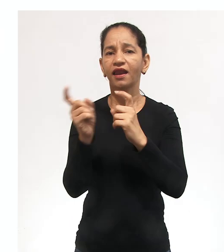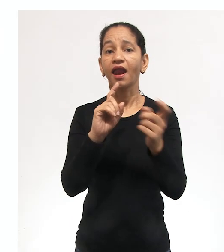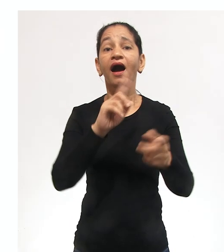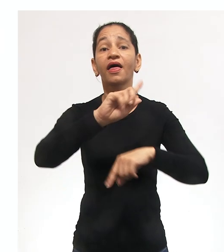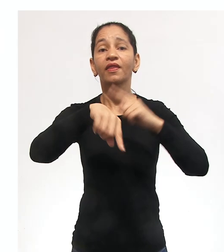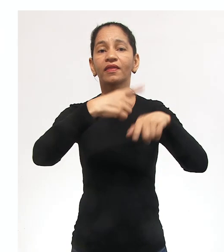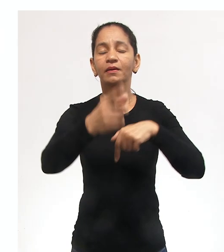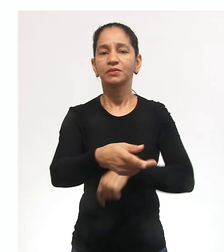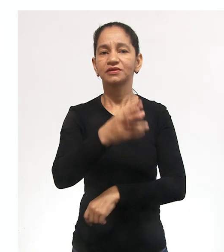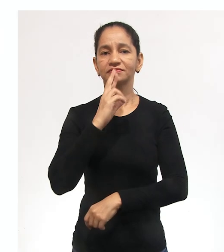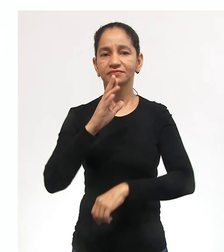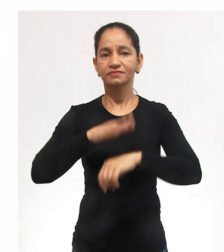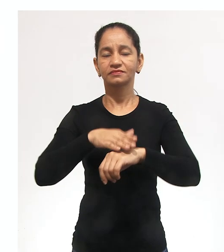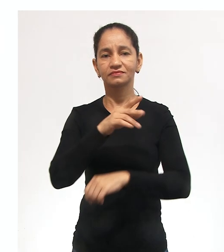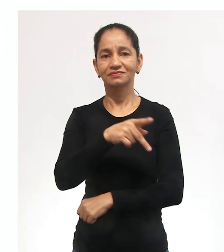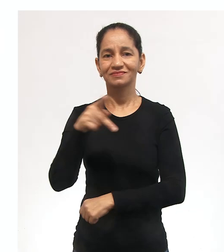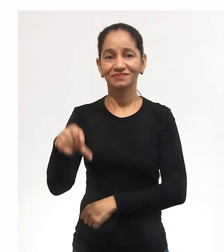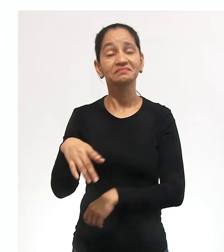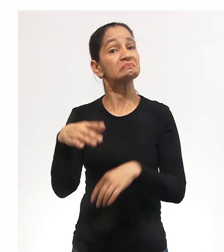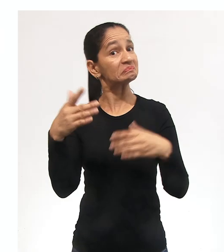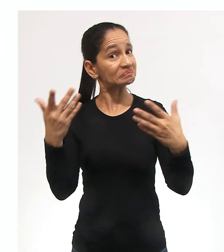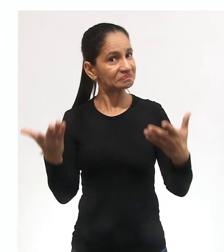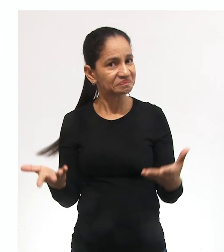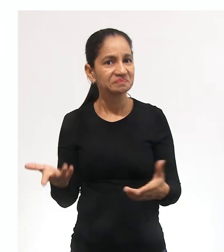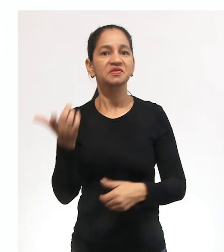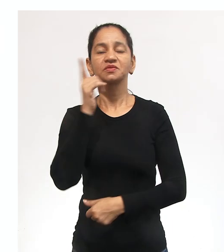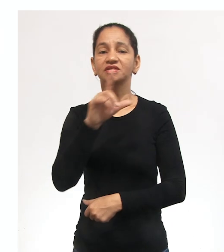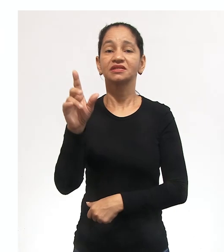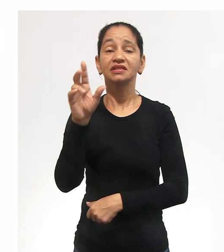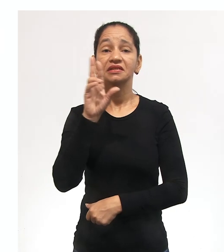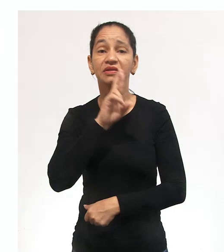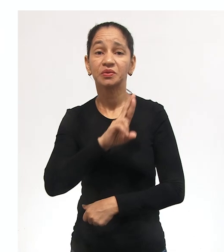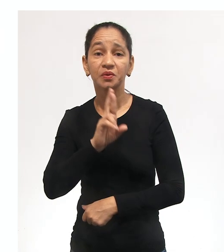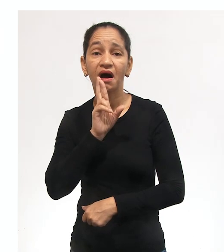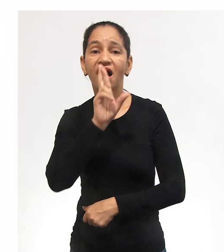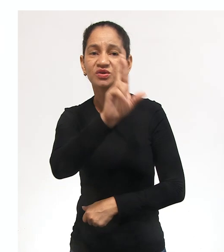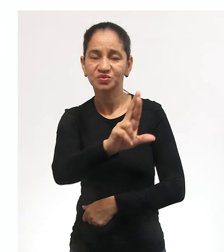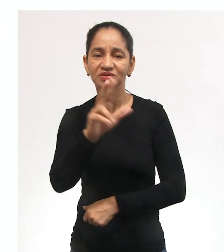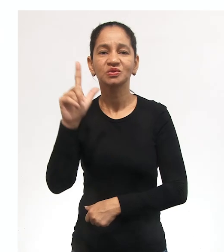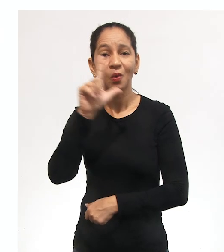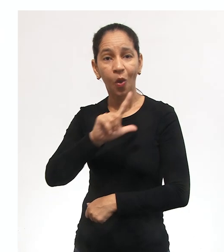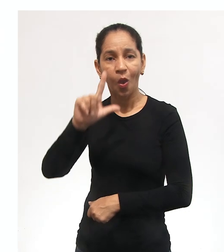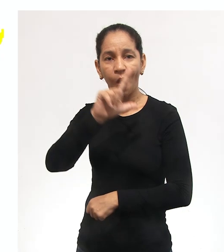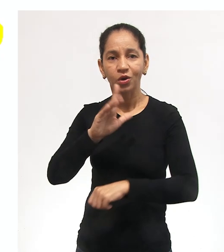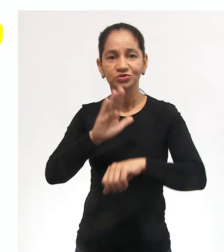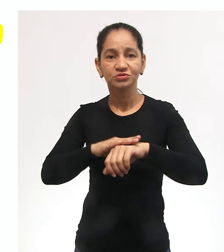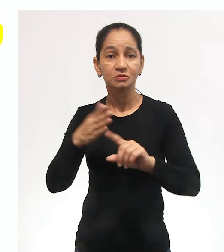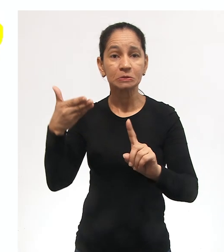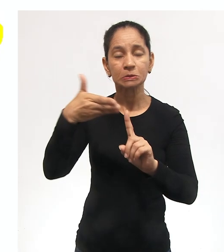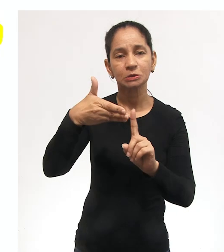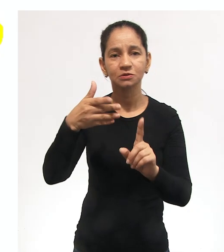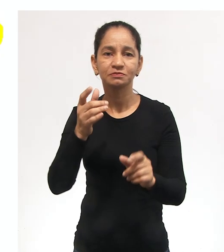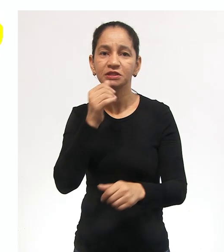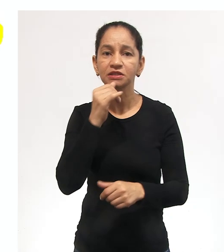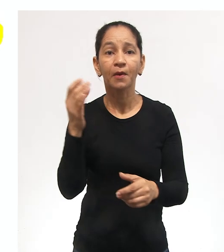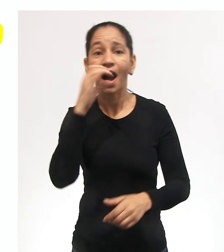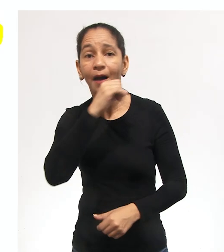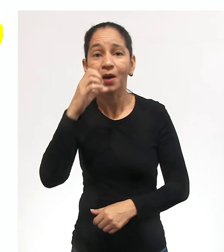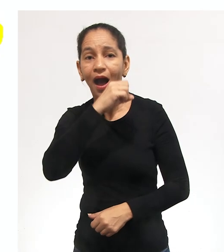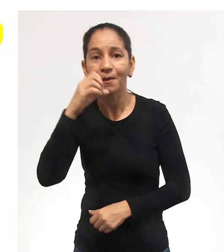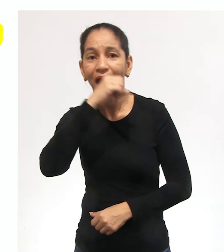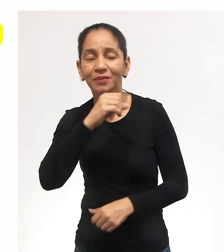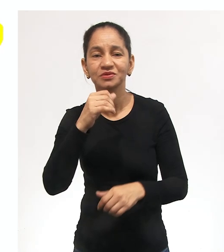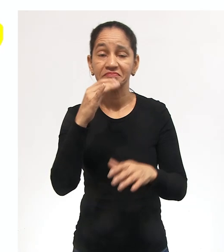perguntas, se eles conseguem aplicar esse raciocínio em uma situação sob pressão, que